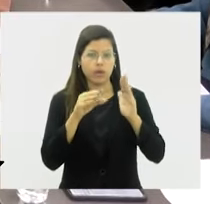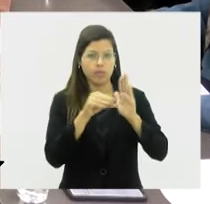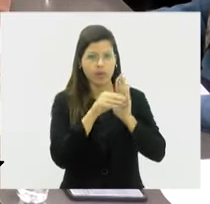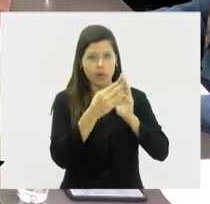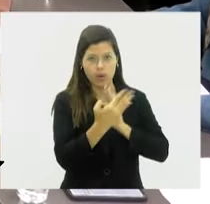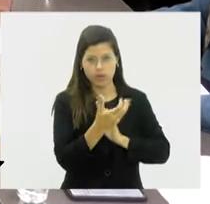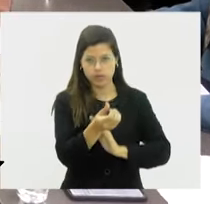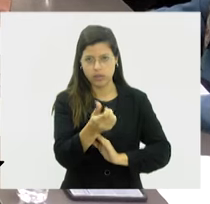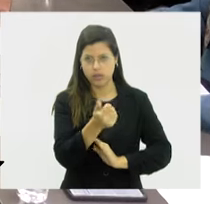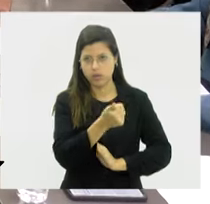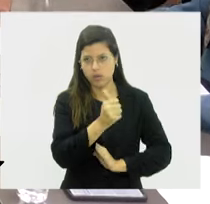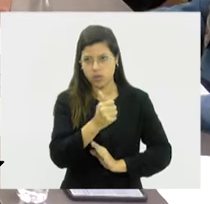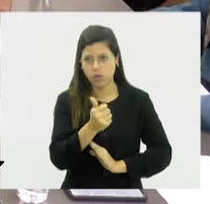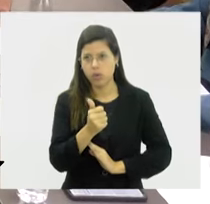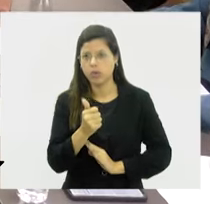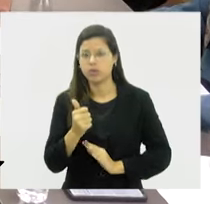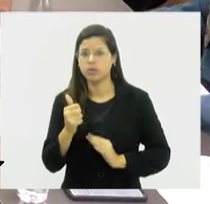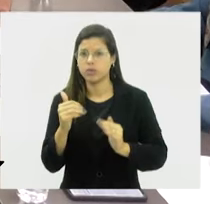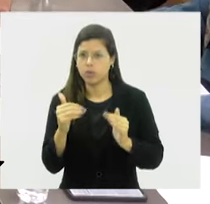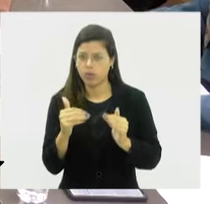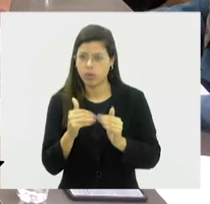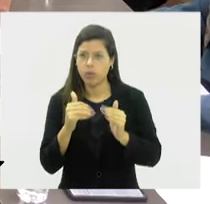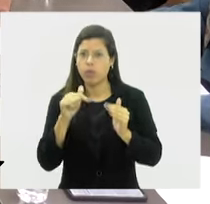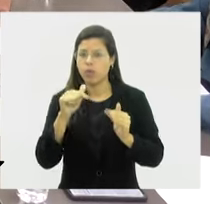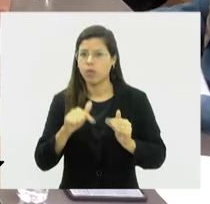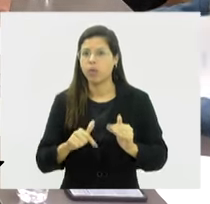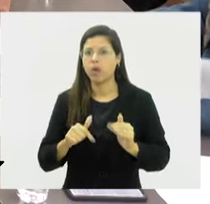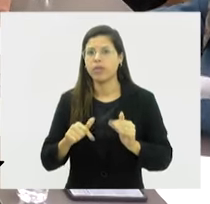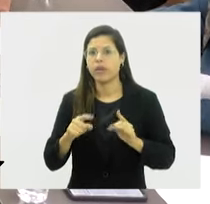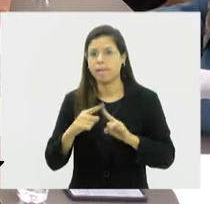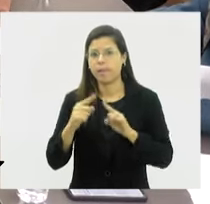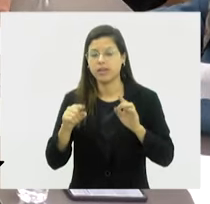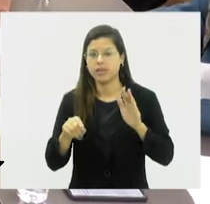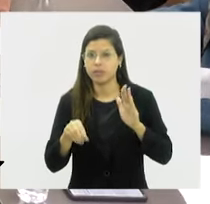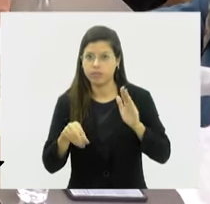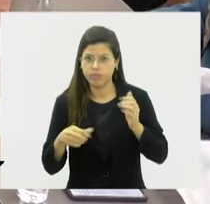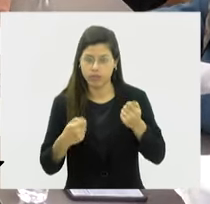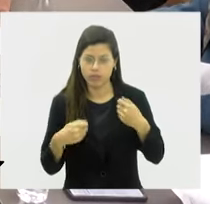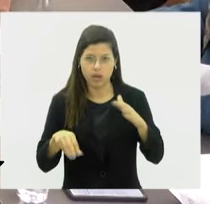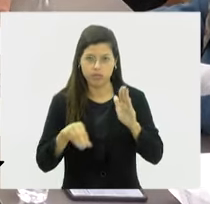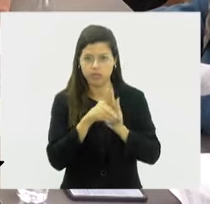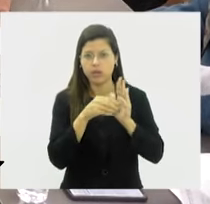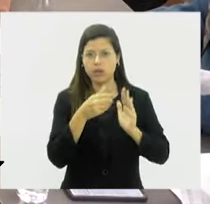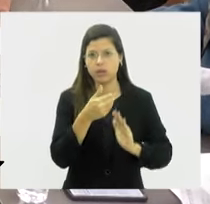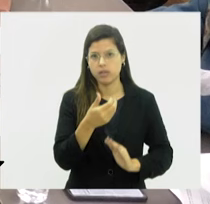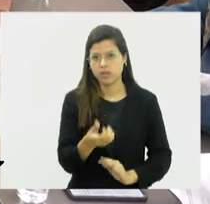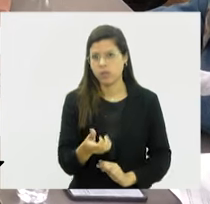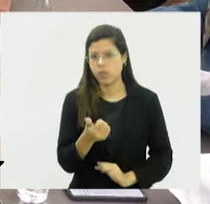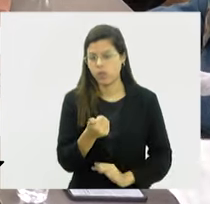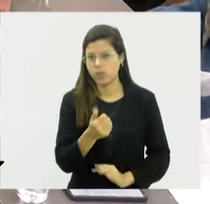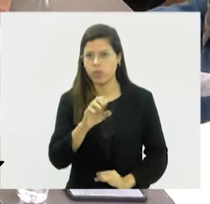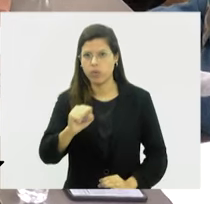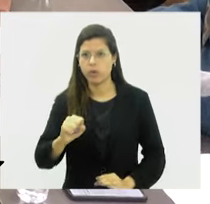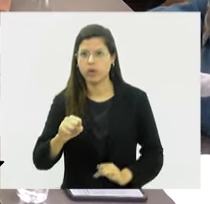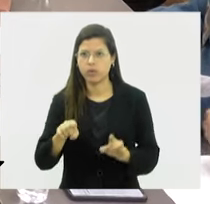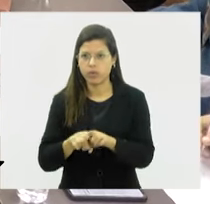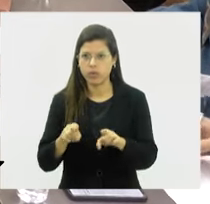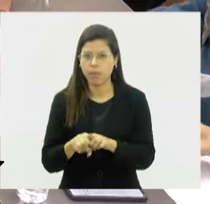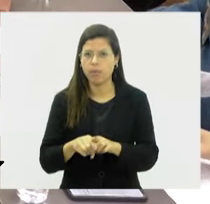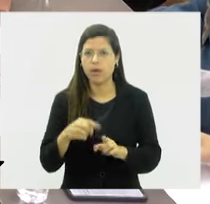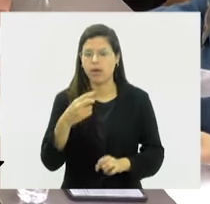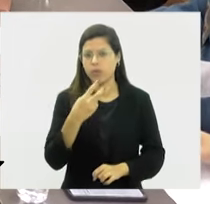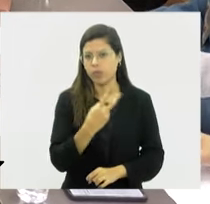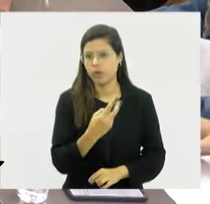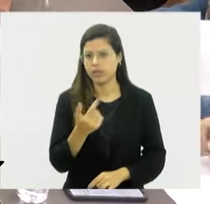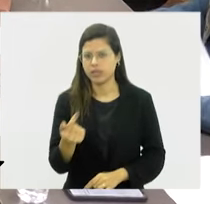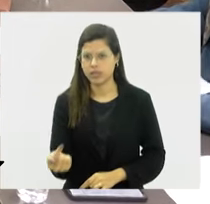11, favorável com subemenda aglutinativa das emendas 1 e 8, favorável com subemenda aglutinativa das emendas 2 e